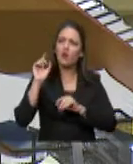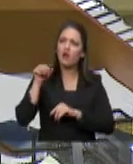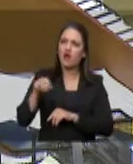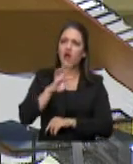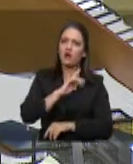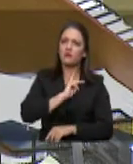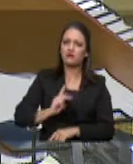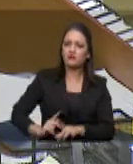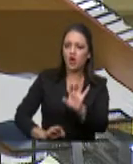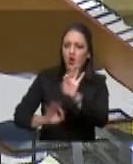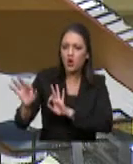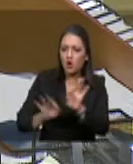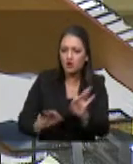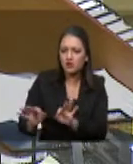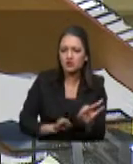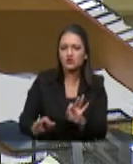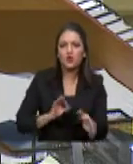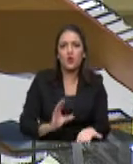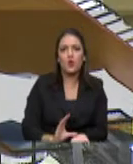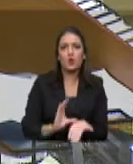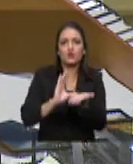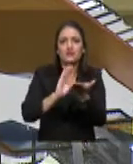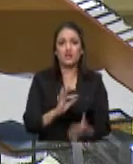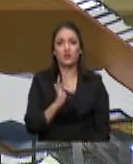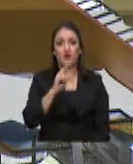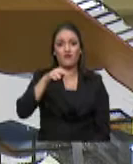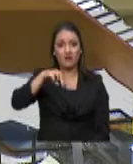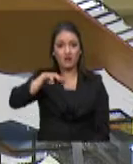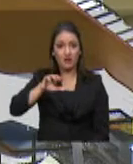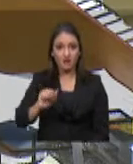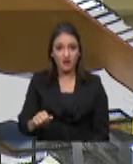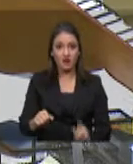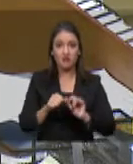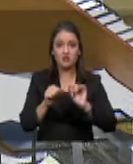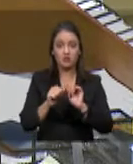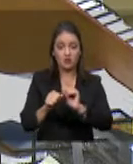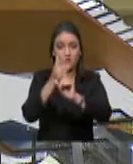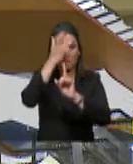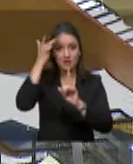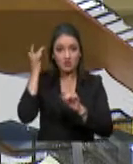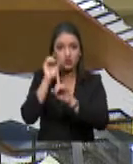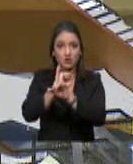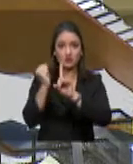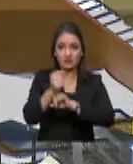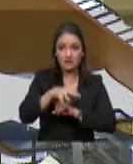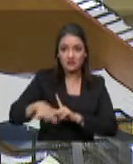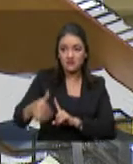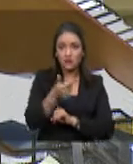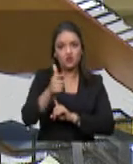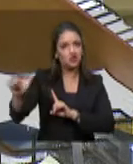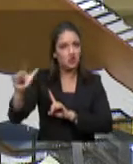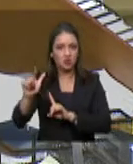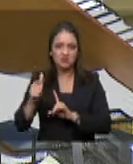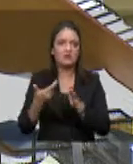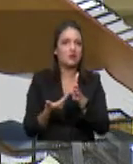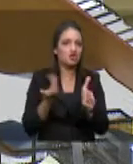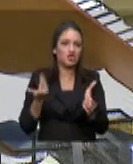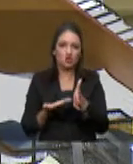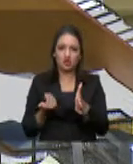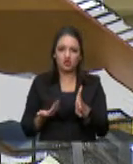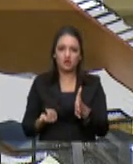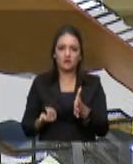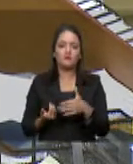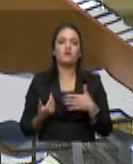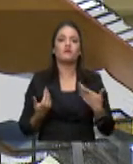Conselho Deliberativo do FNMA, excluindo a participação de membros da sociedade civil e de outras categorias, entre outras